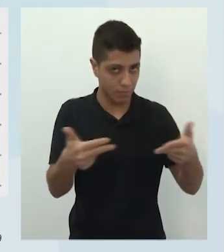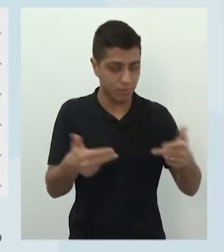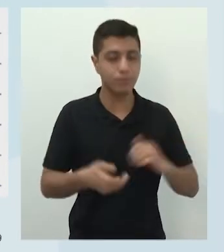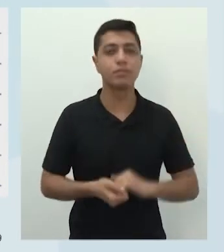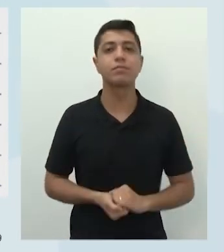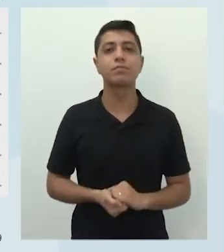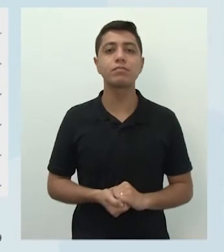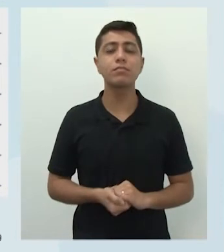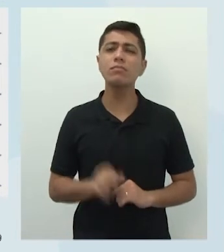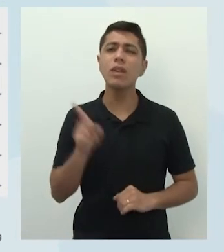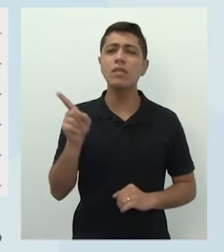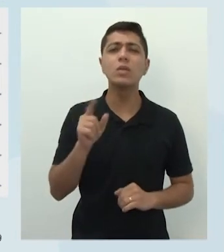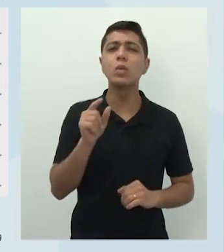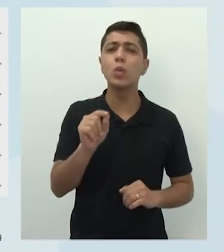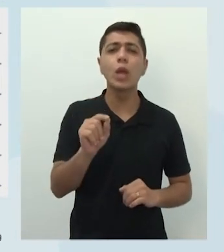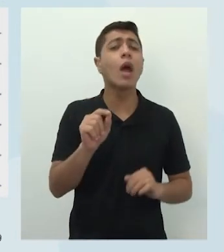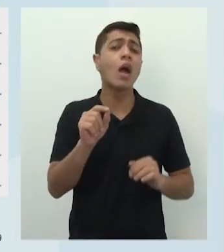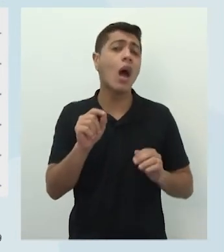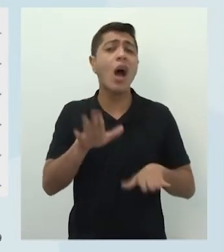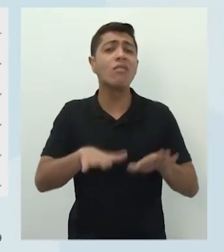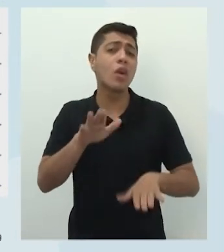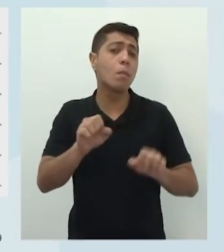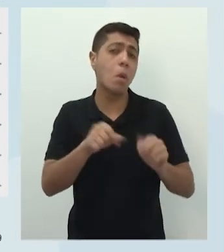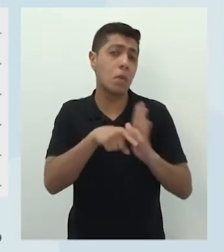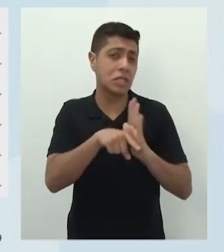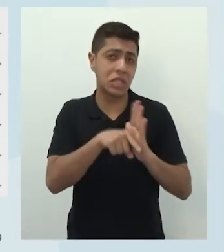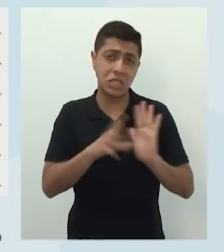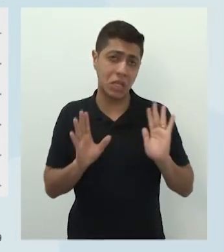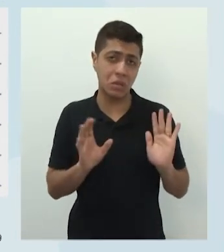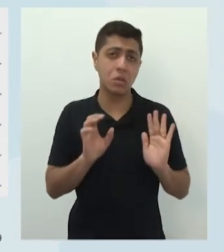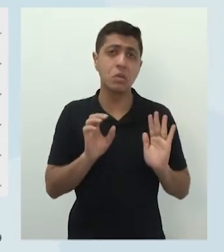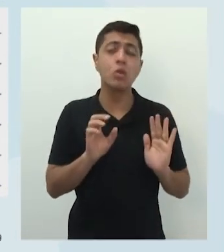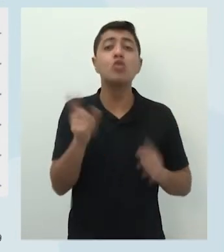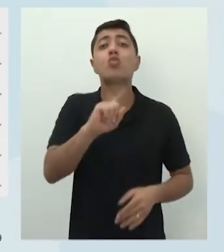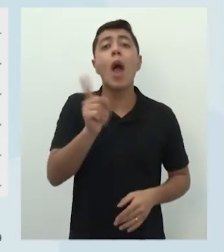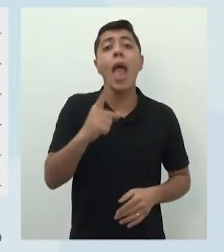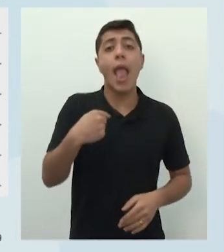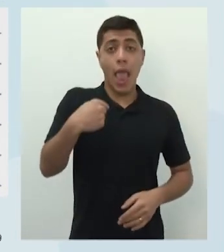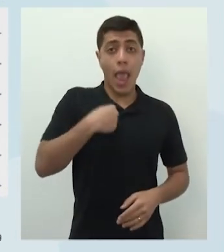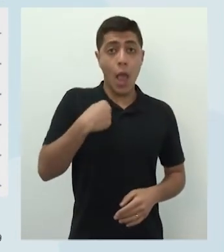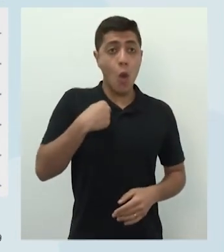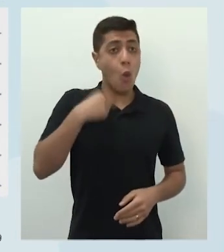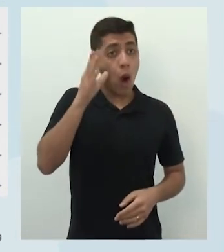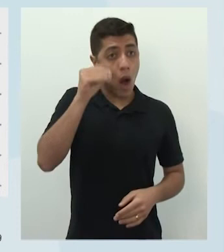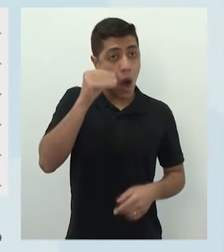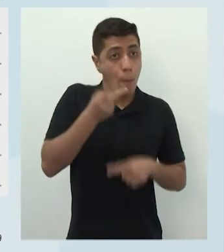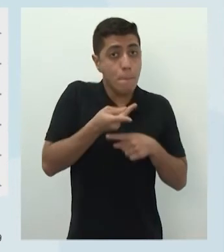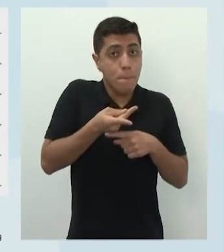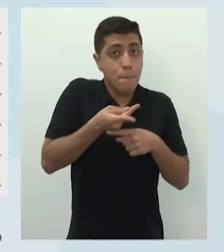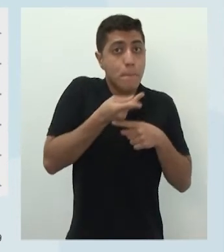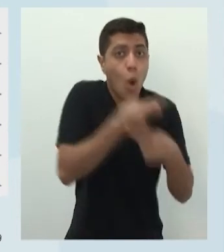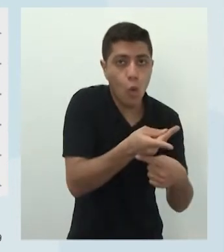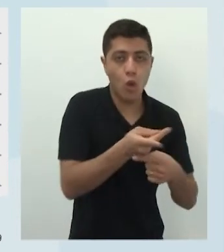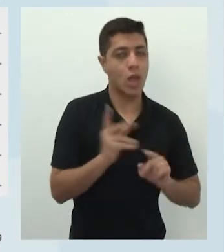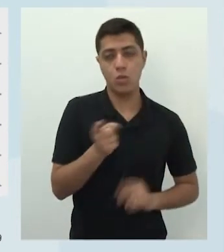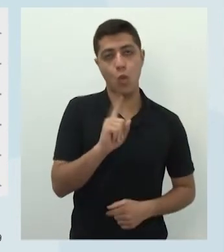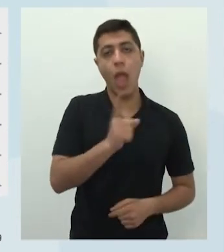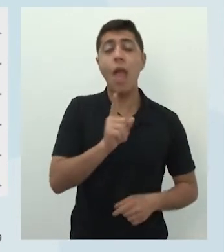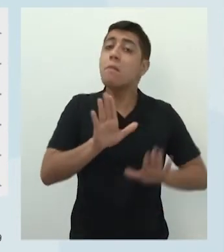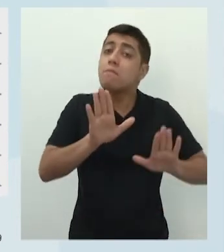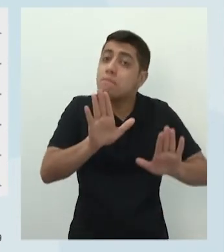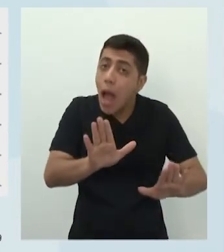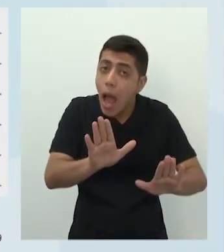mais magro. 15% já entrou em contato com forma de cometer suicídio. 12%